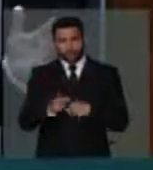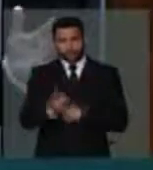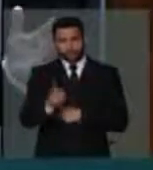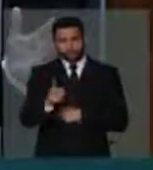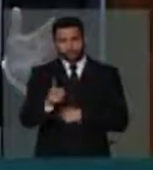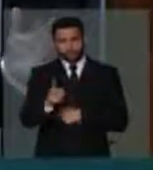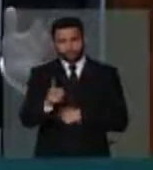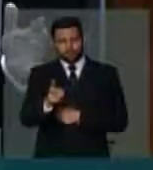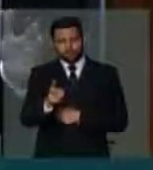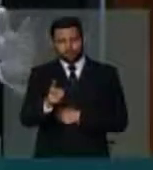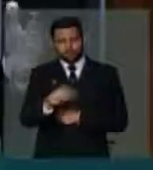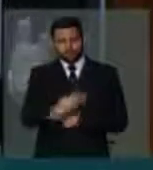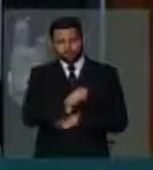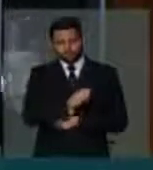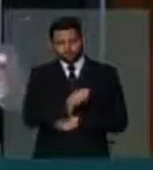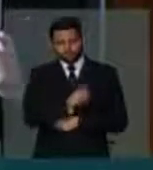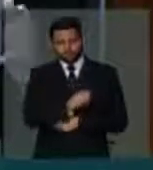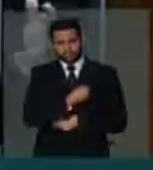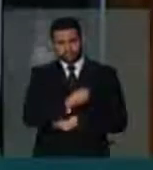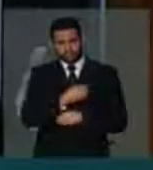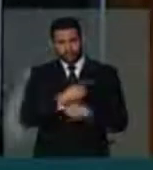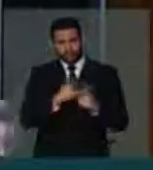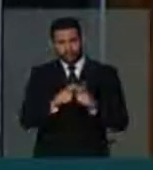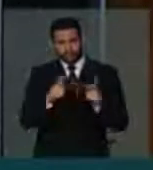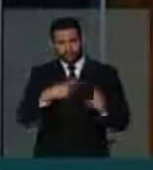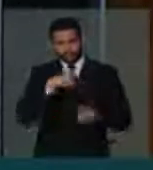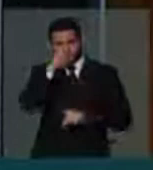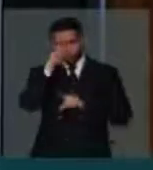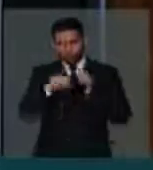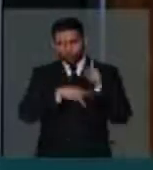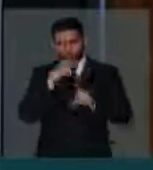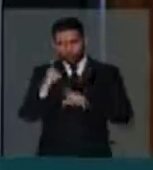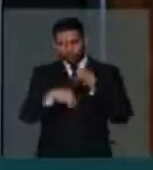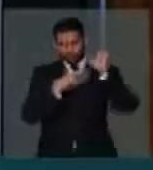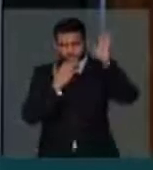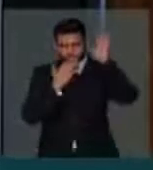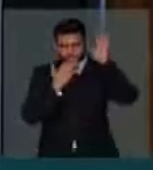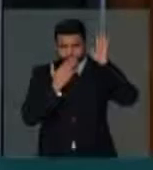sempre esteve presente uma grande população indígena.